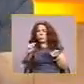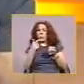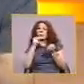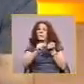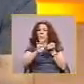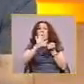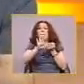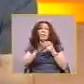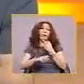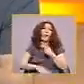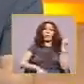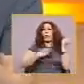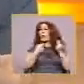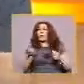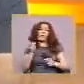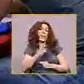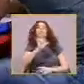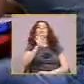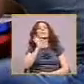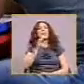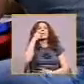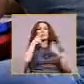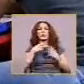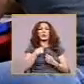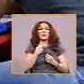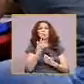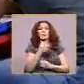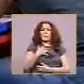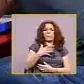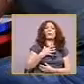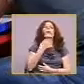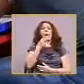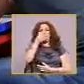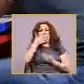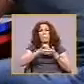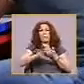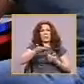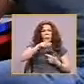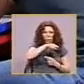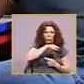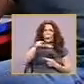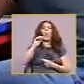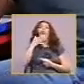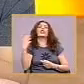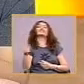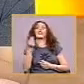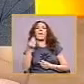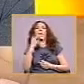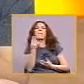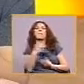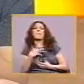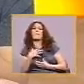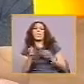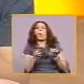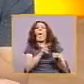não há queixas de discriminação. Quais são as pessoas que têm mais receio em assumir a sua homossexualidade? Os mais velhos ou os mais novos? Os jovens? Não há